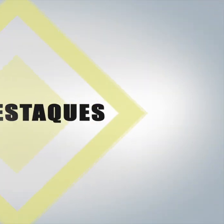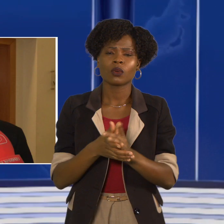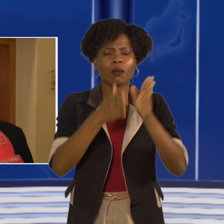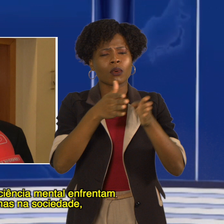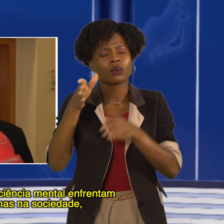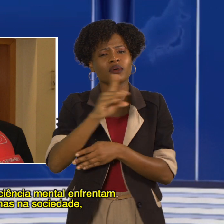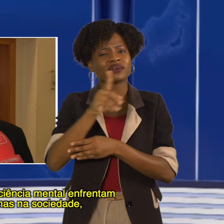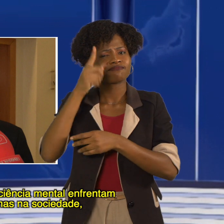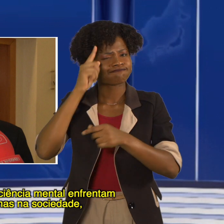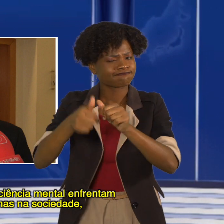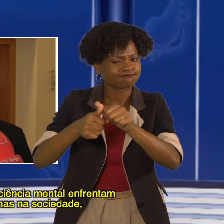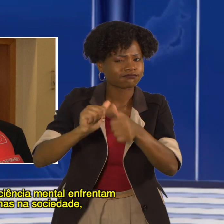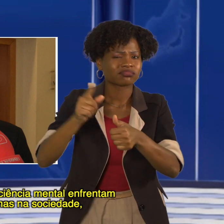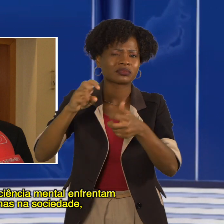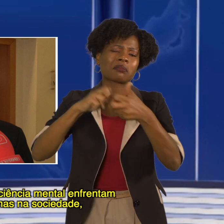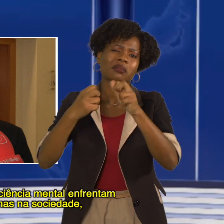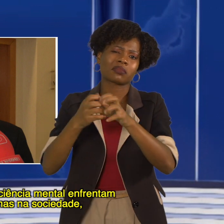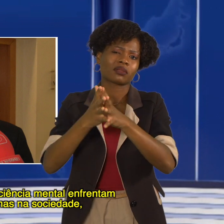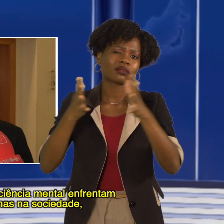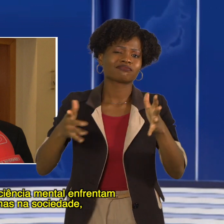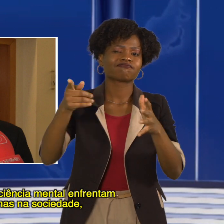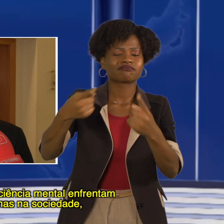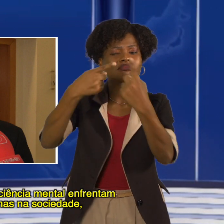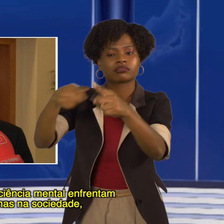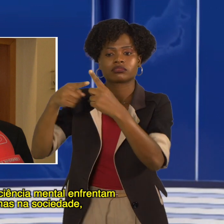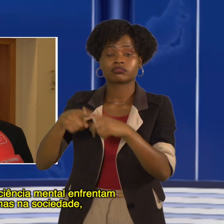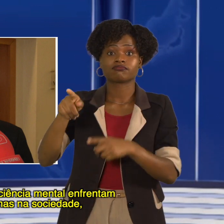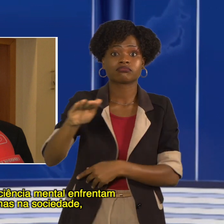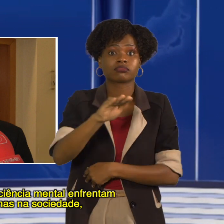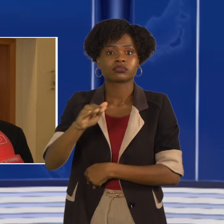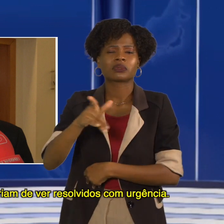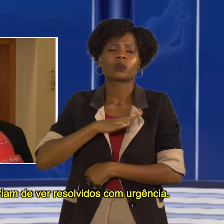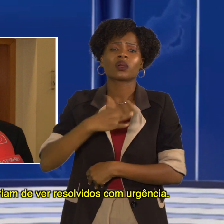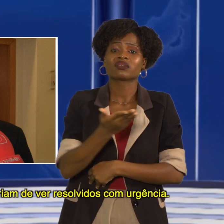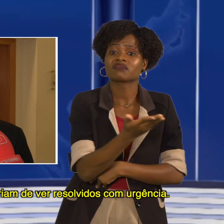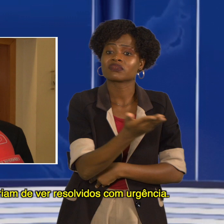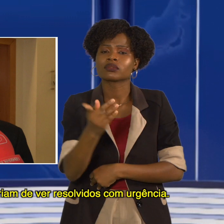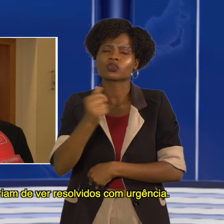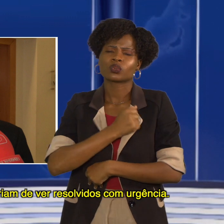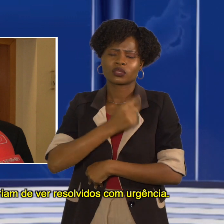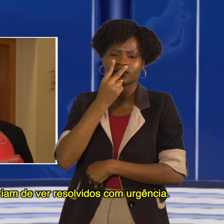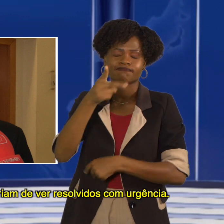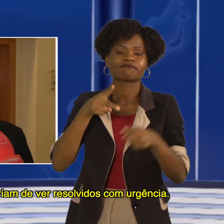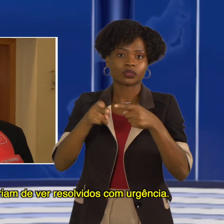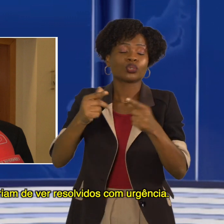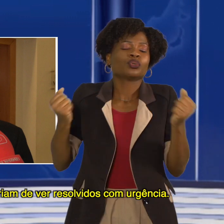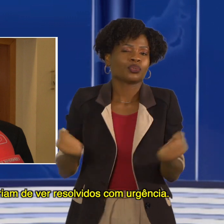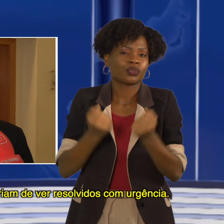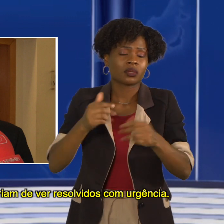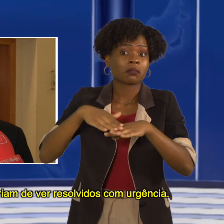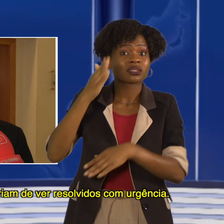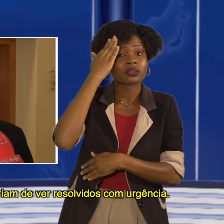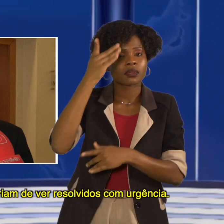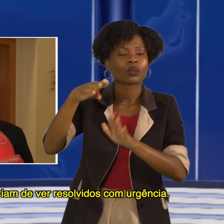As pessoas com deficiência mental enfrentam vários problemas na sociedade, mas existem aqueles que gostariam de ver